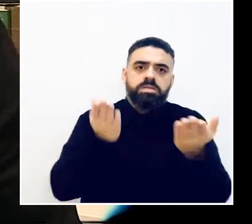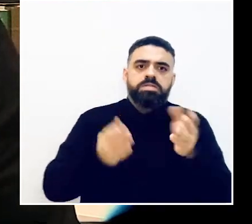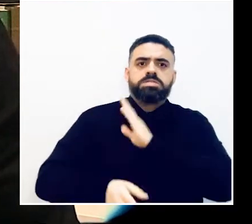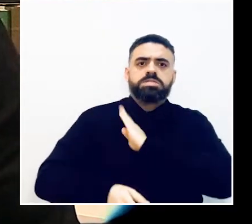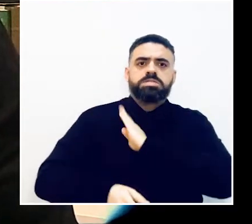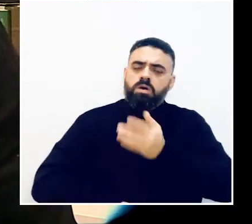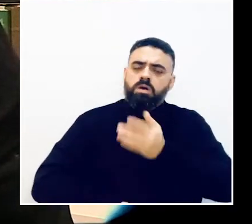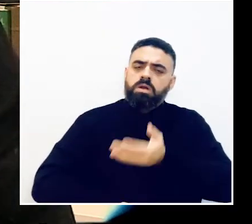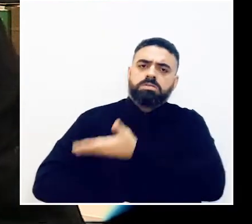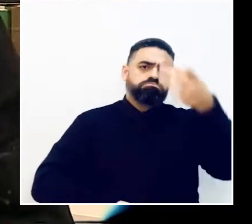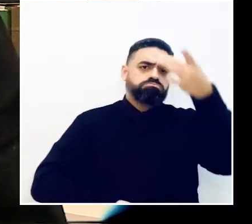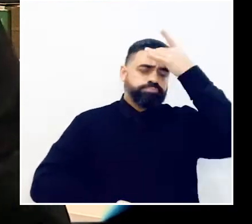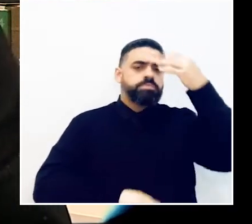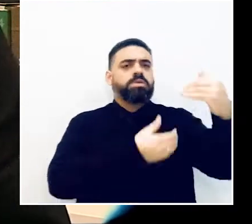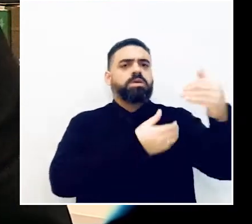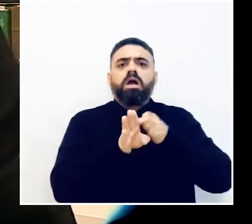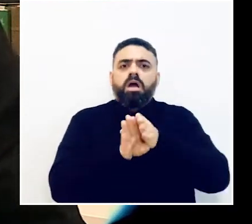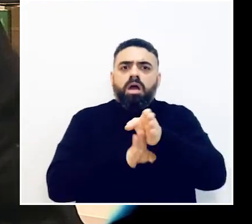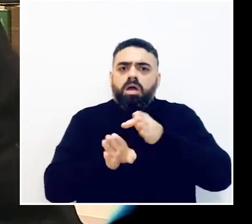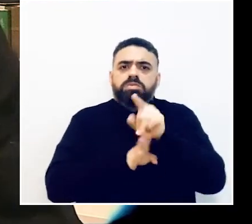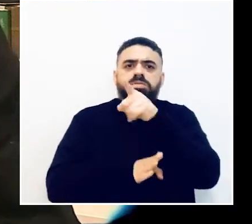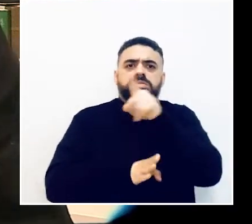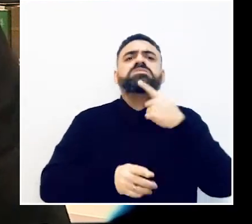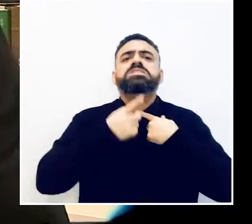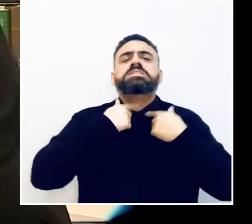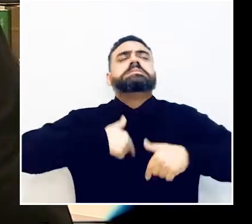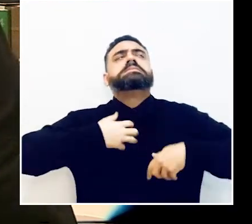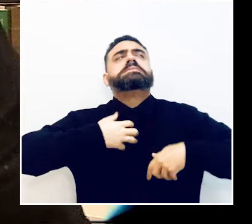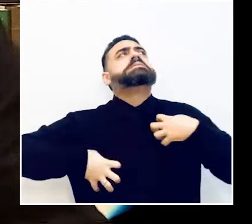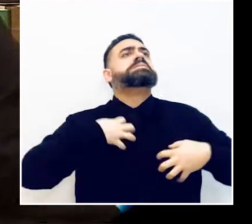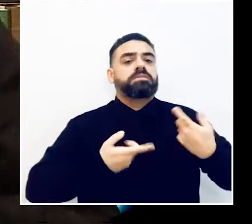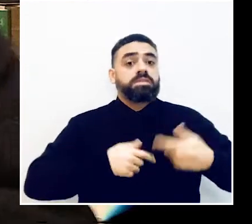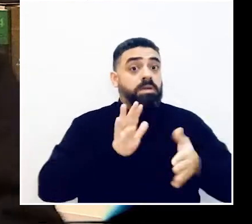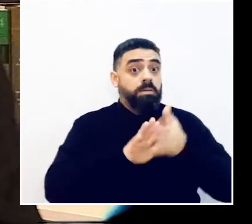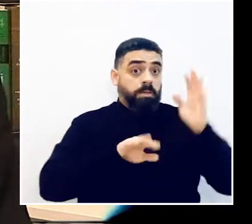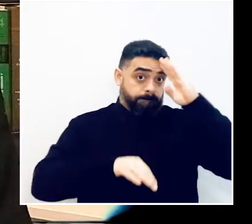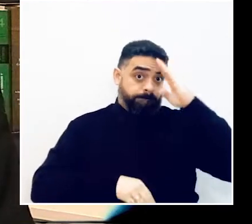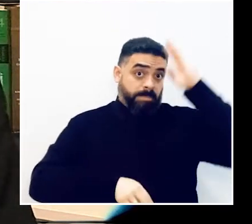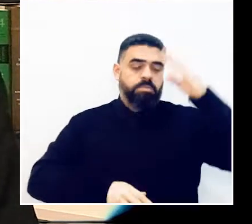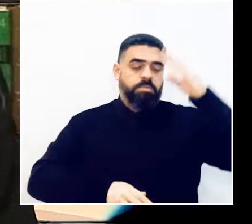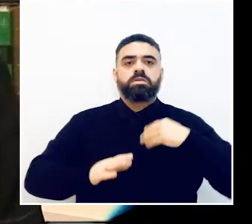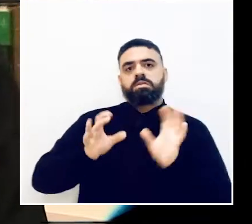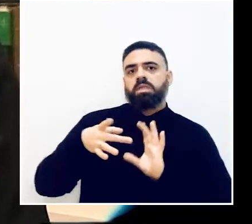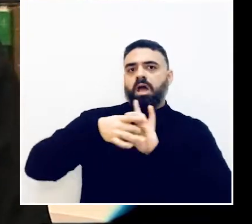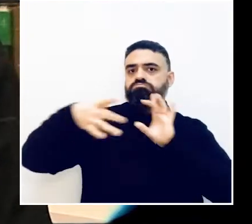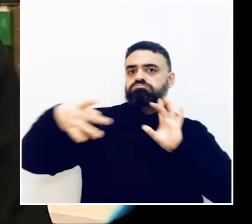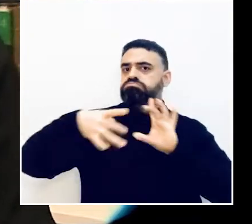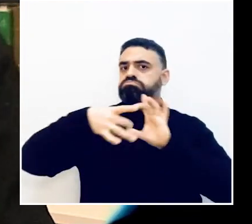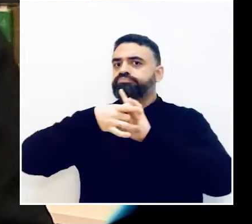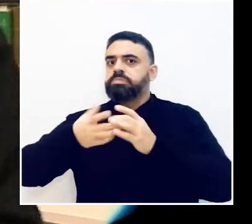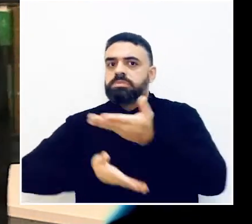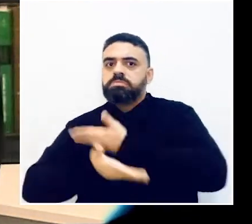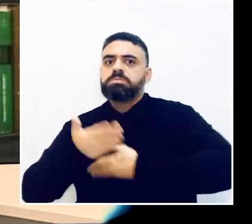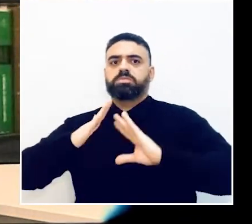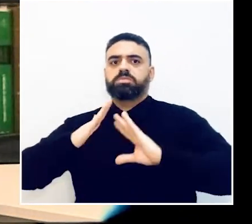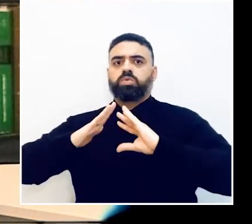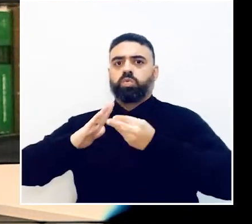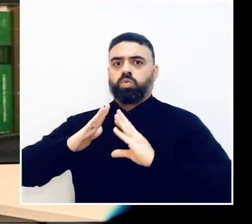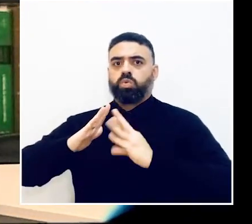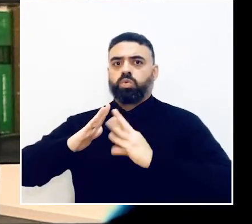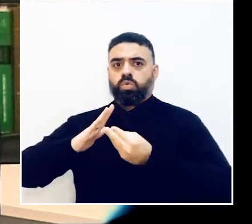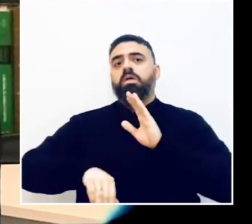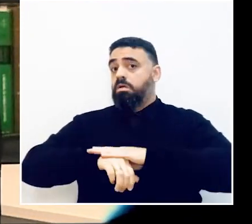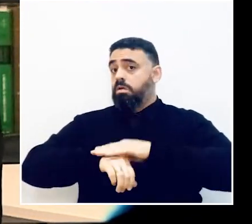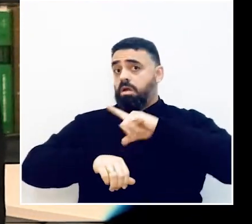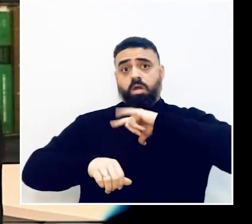em cima disso, assim, nesse tema, consolando o seu coração, aconselhando as suas vontades e